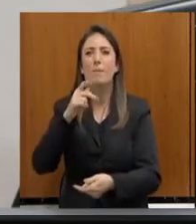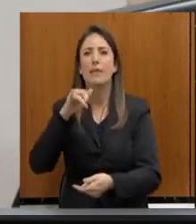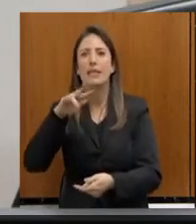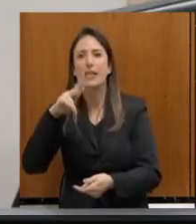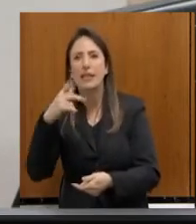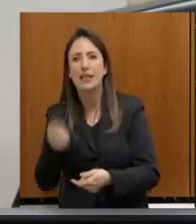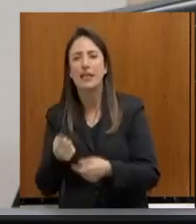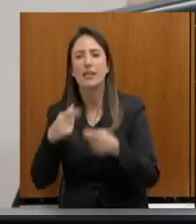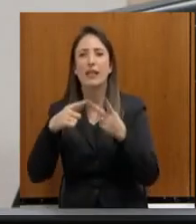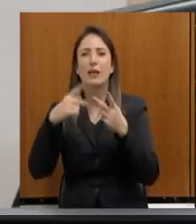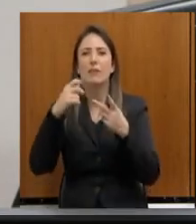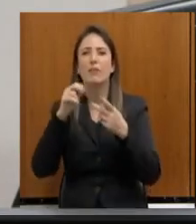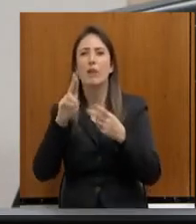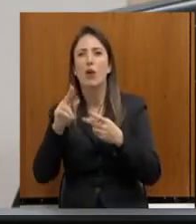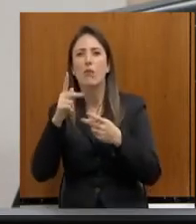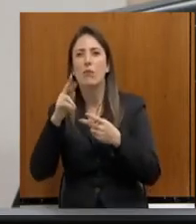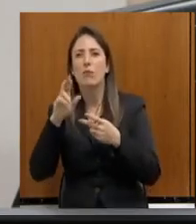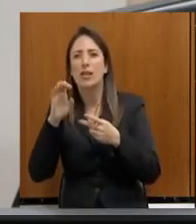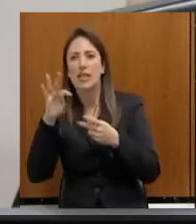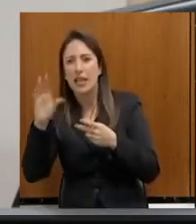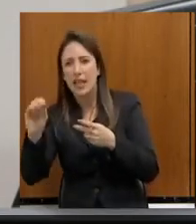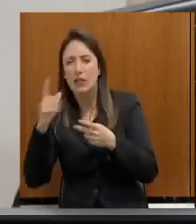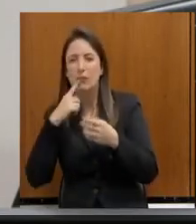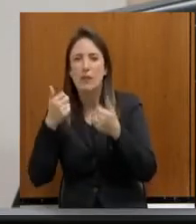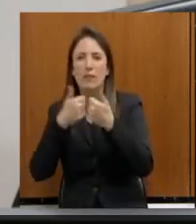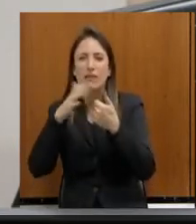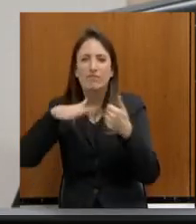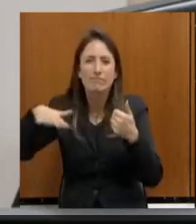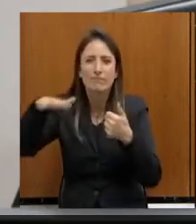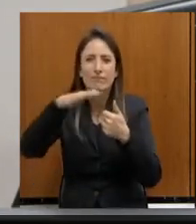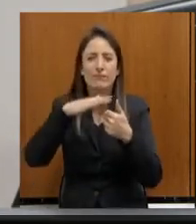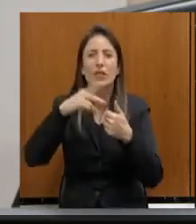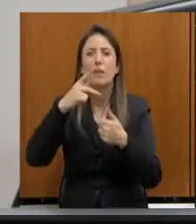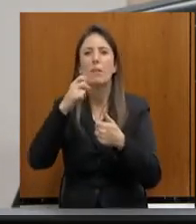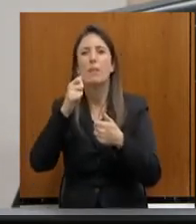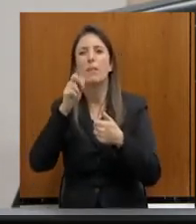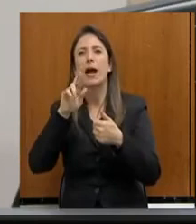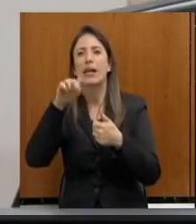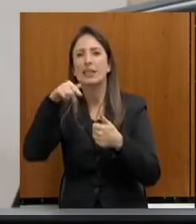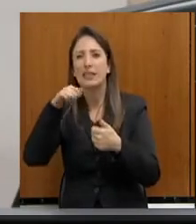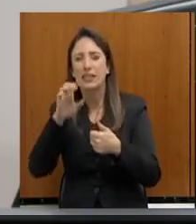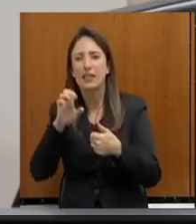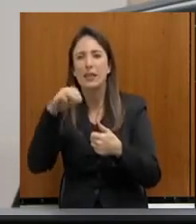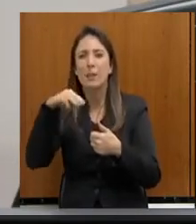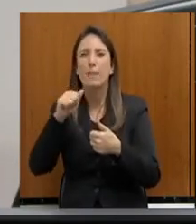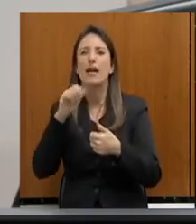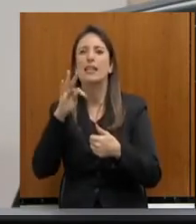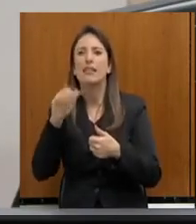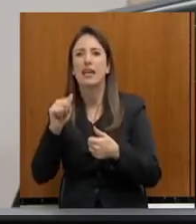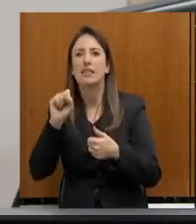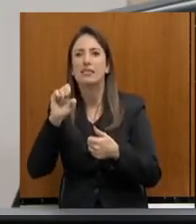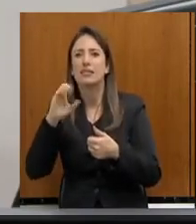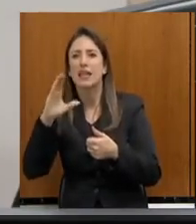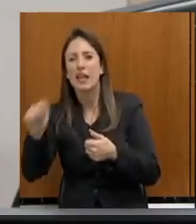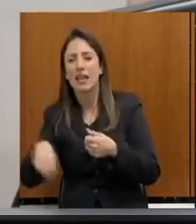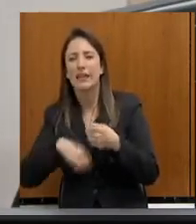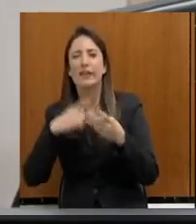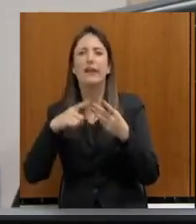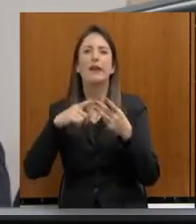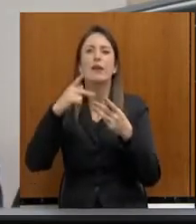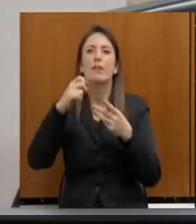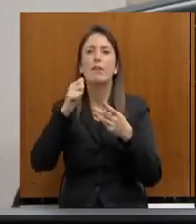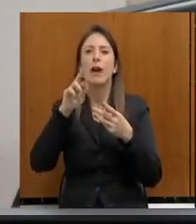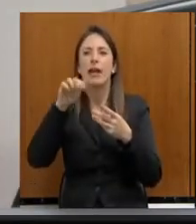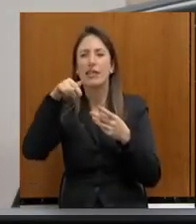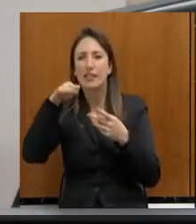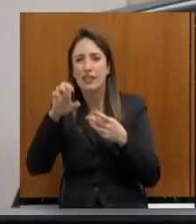localizados respectivamente no interior do pastor Ball da Lagoa do Cajueiro Parque Estadual da mata seca e passado ao Verde